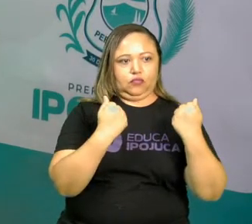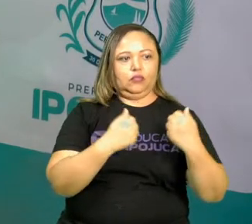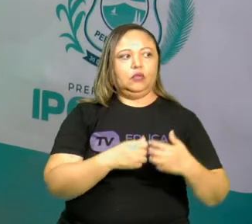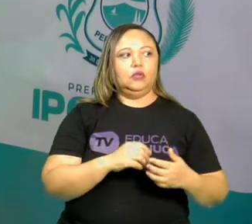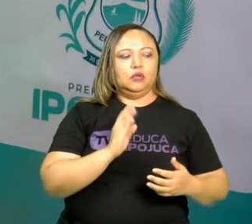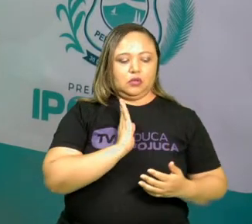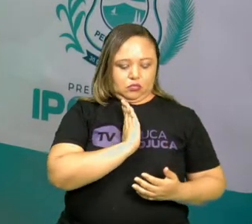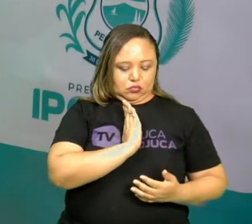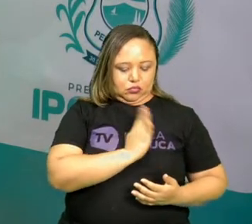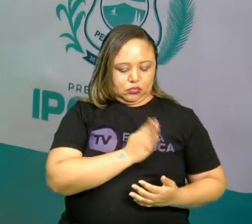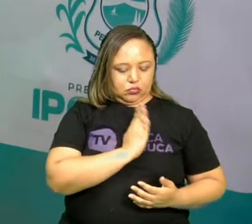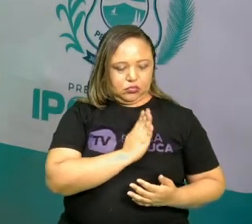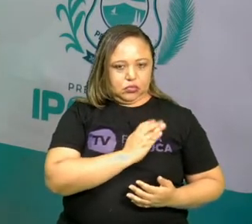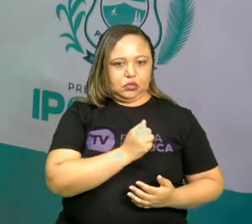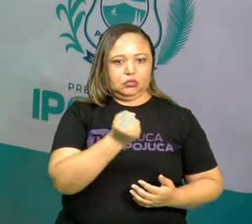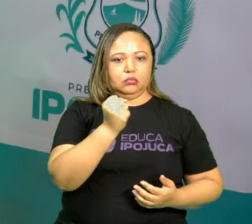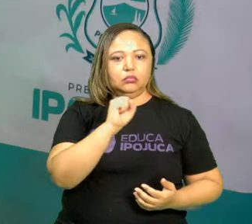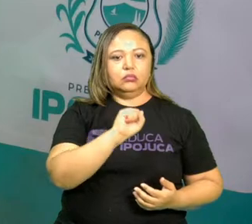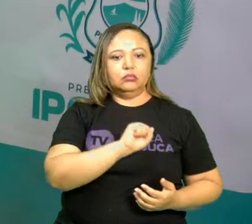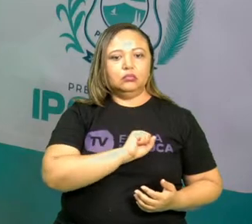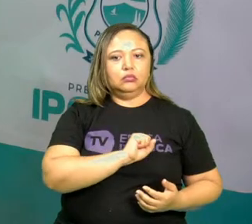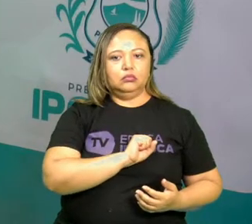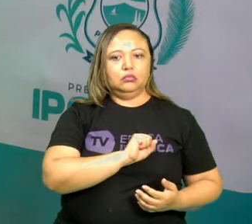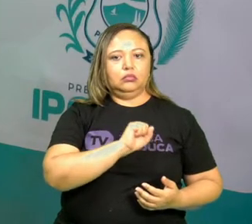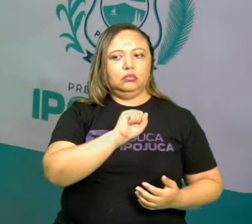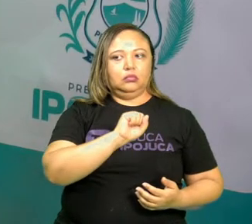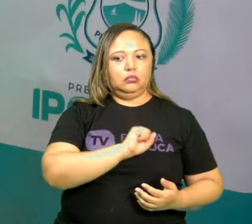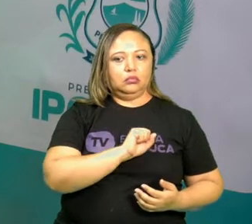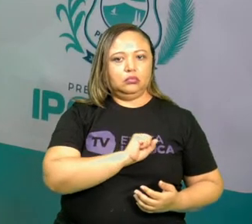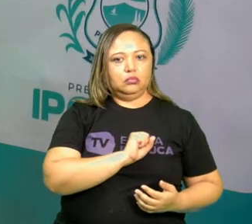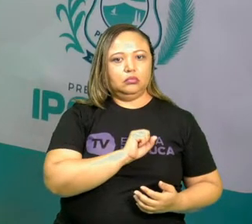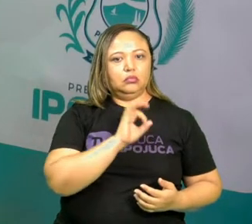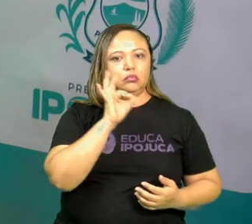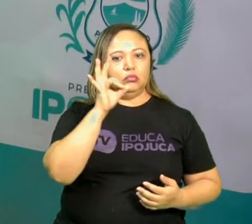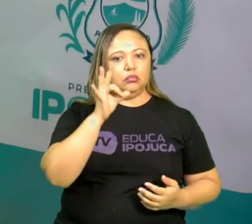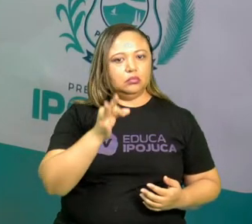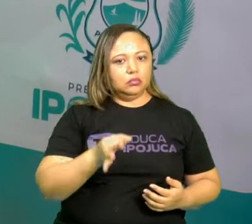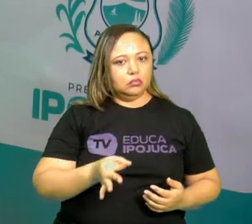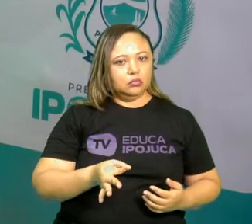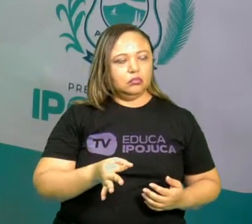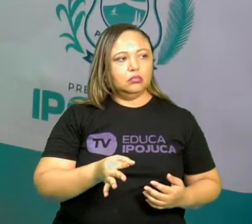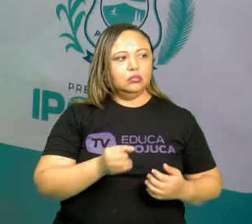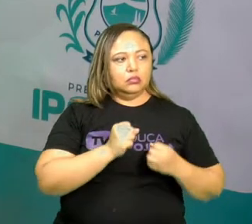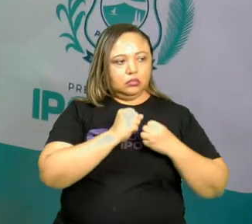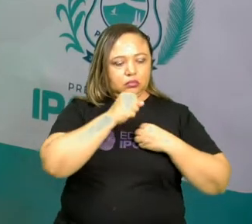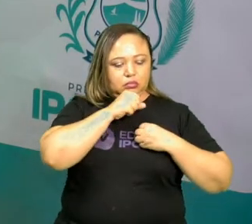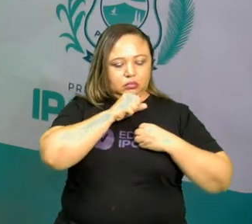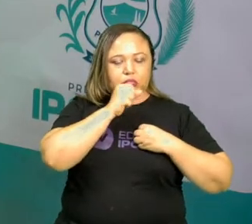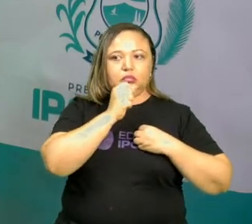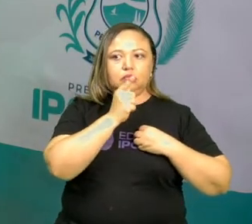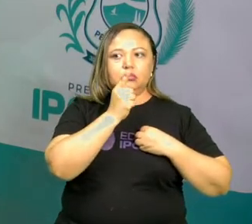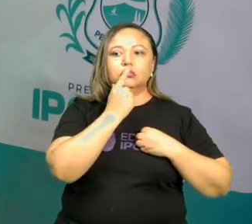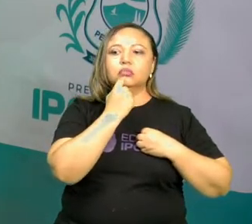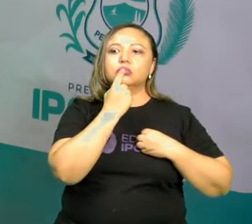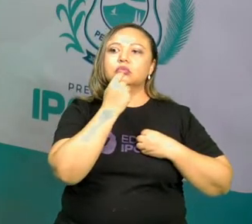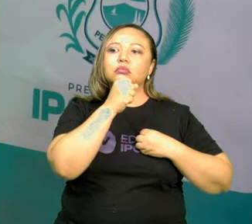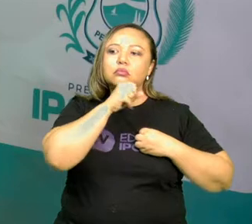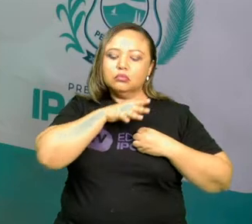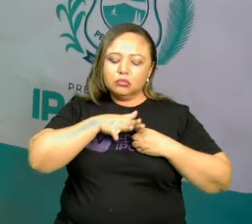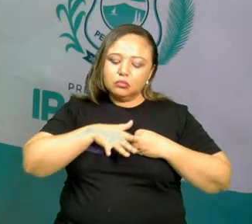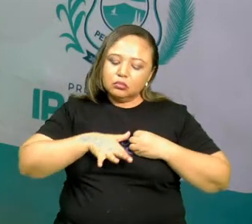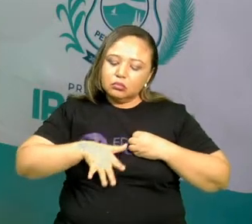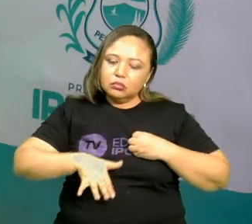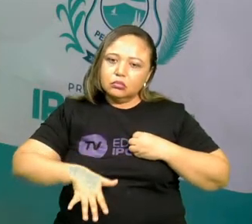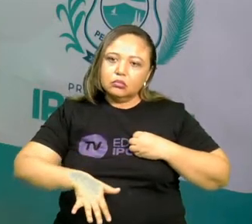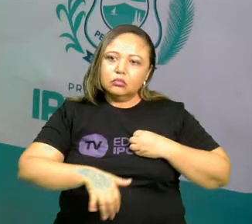que batendo no seu ritmo certo, porque ele tem o seu próprio ritmo, empurra o sangue para todas as partes do corpo,